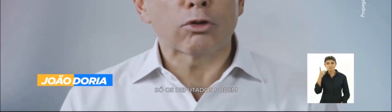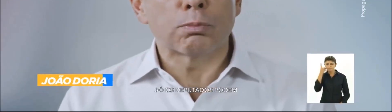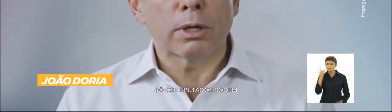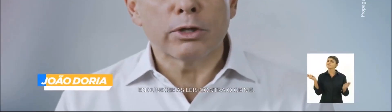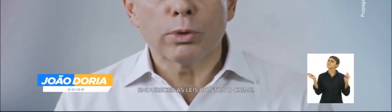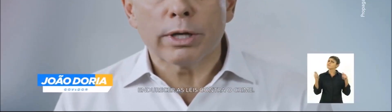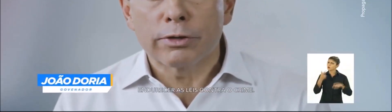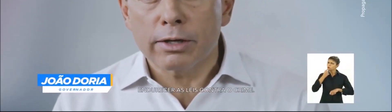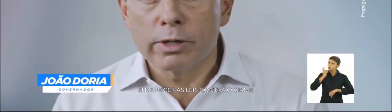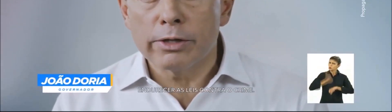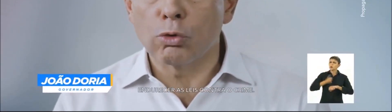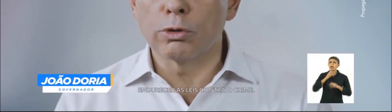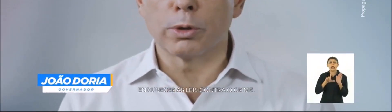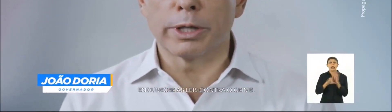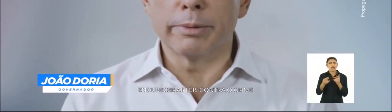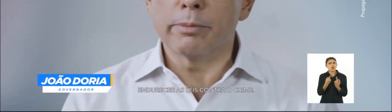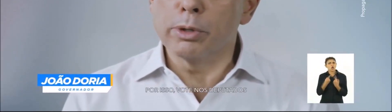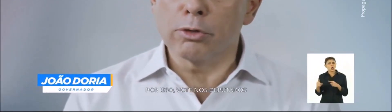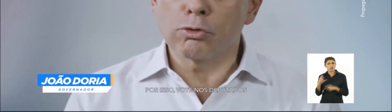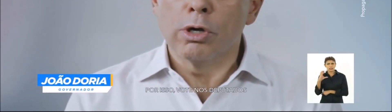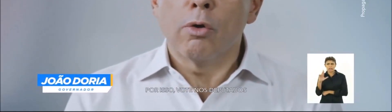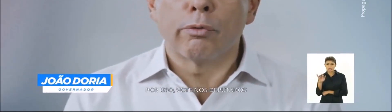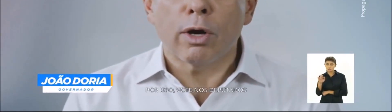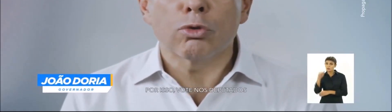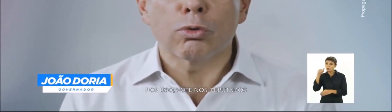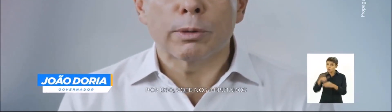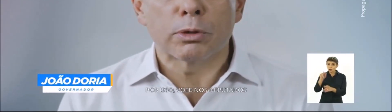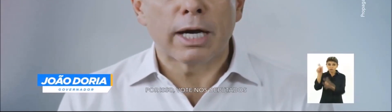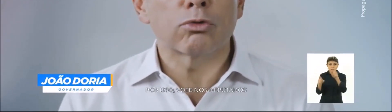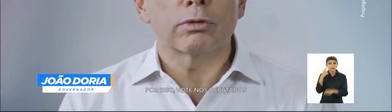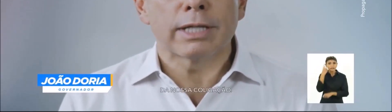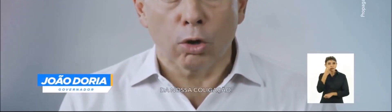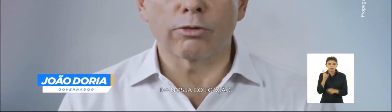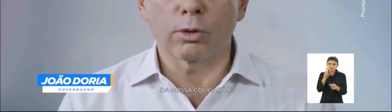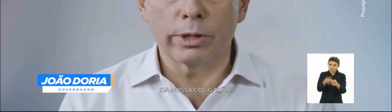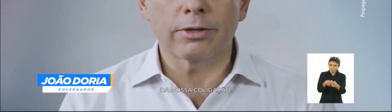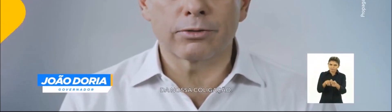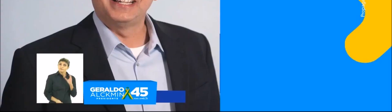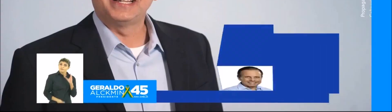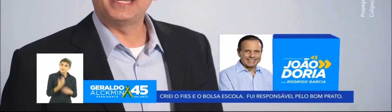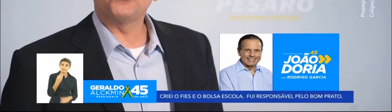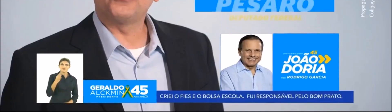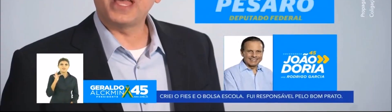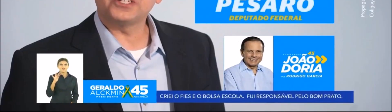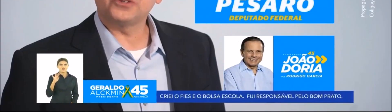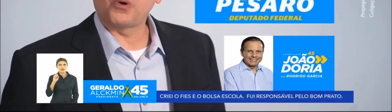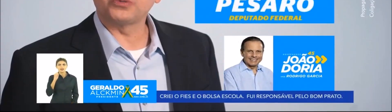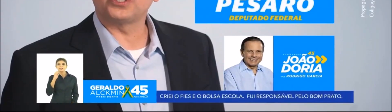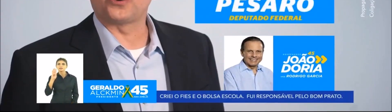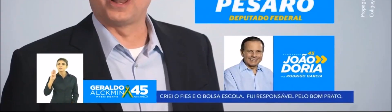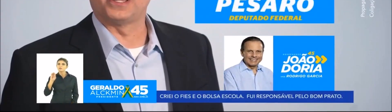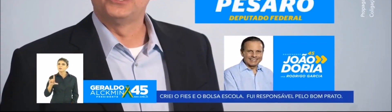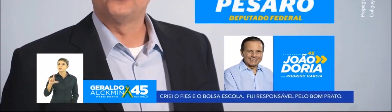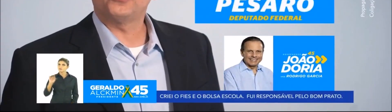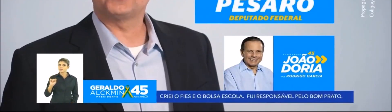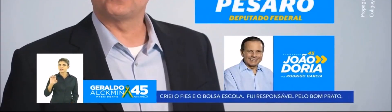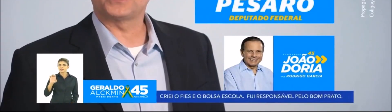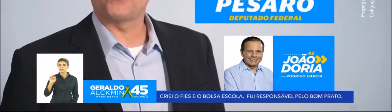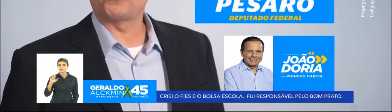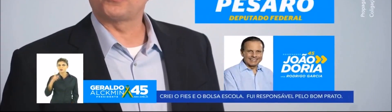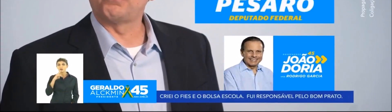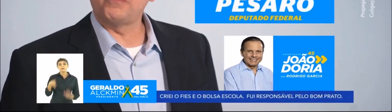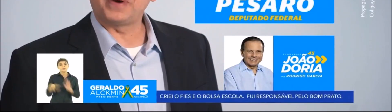Só os deputados podem endurecer as leis contra o crime. Por isso, vote nos deputados da nossa coligação. Criei o FIES e o Bolsa Escola.